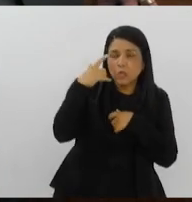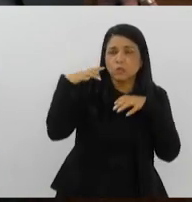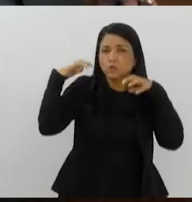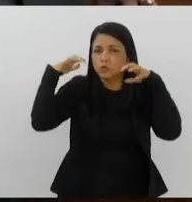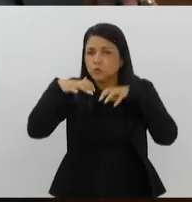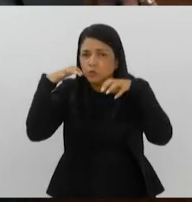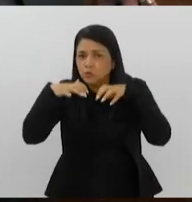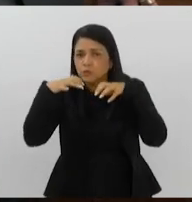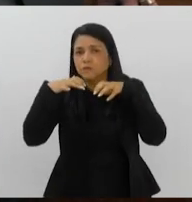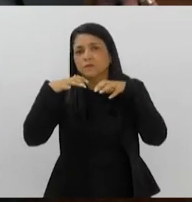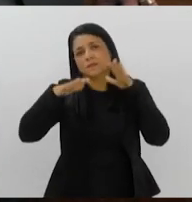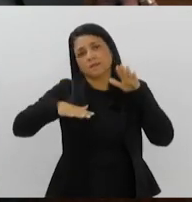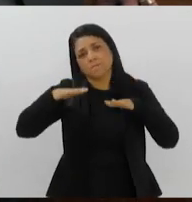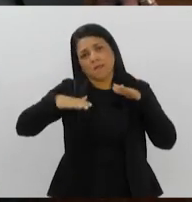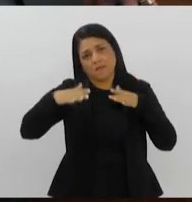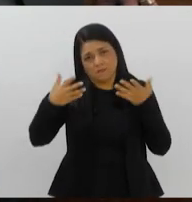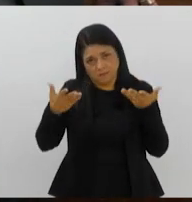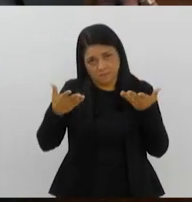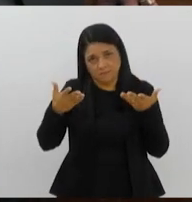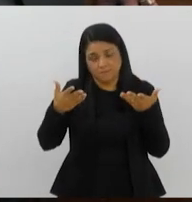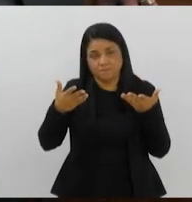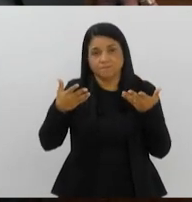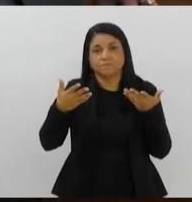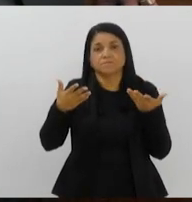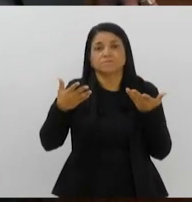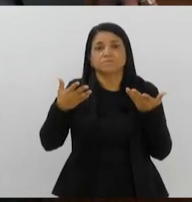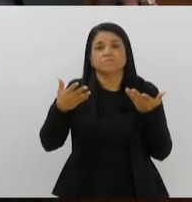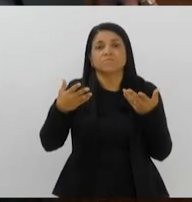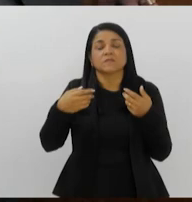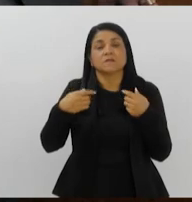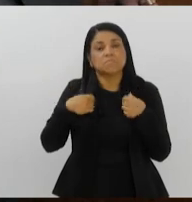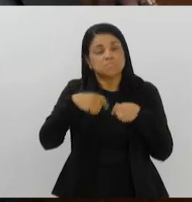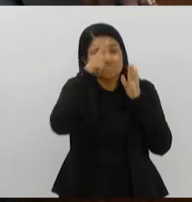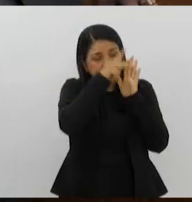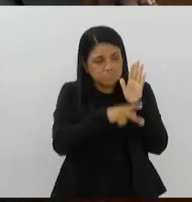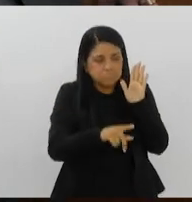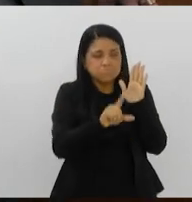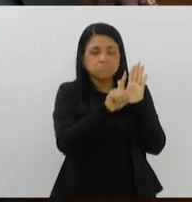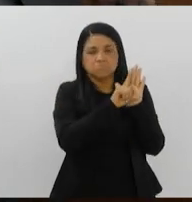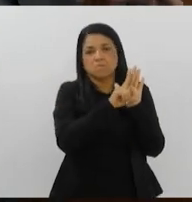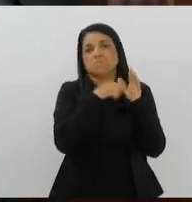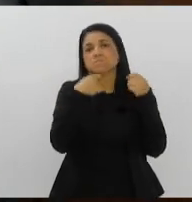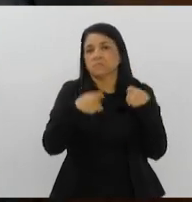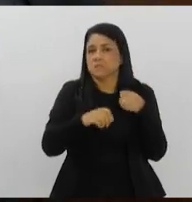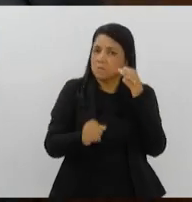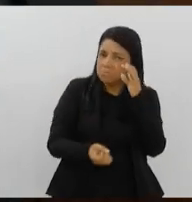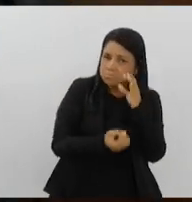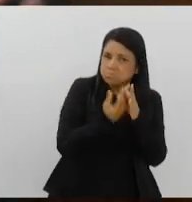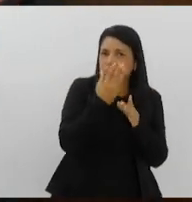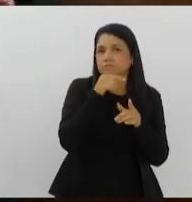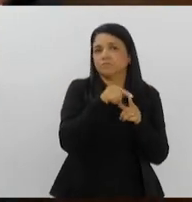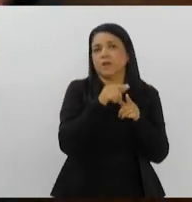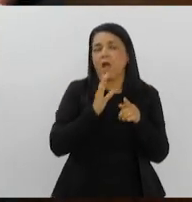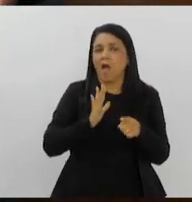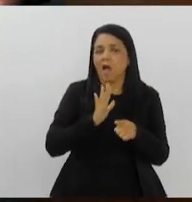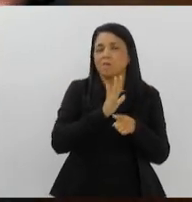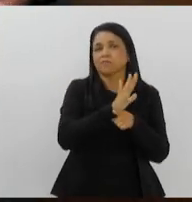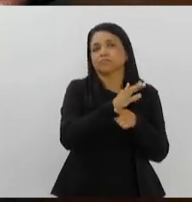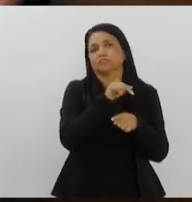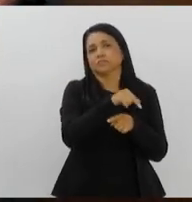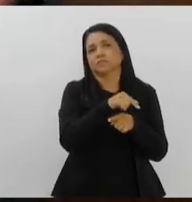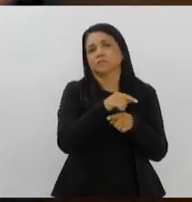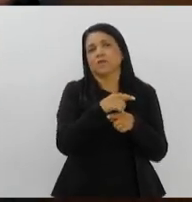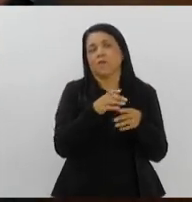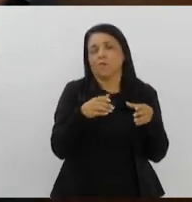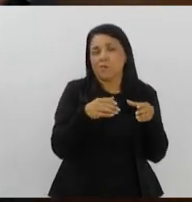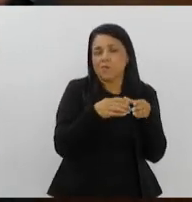E eu acho que nós temos que fazer um projeto de lei aqui para dá um subsídio ao pequeno produtor do